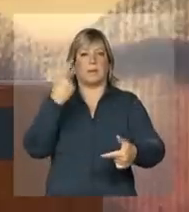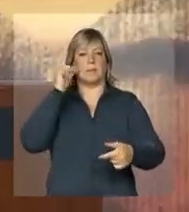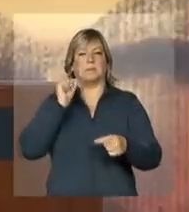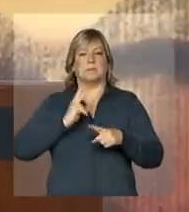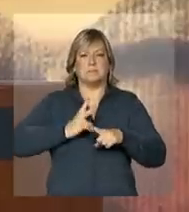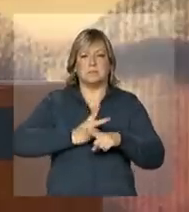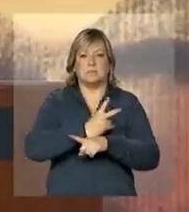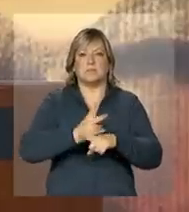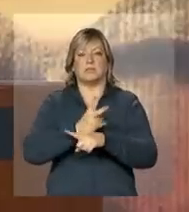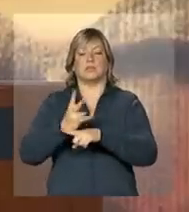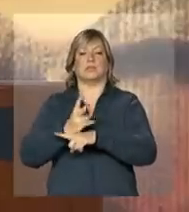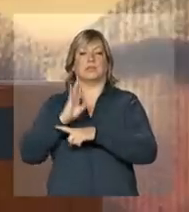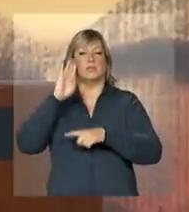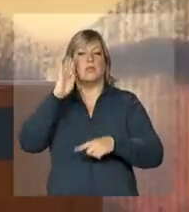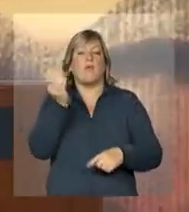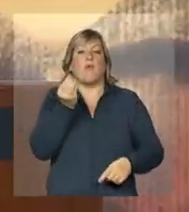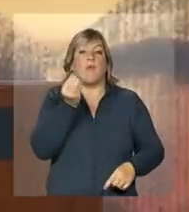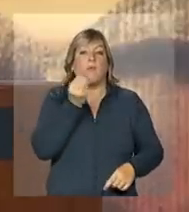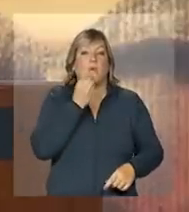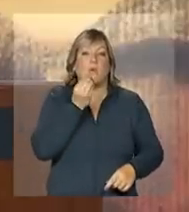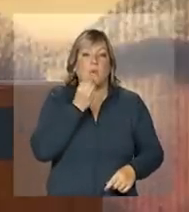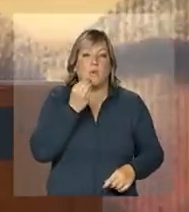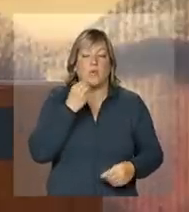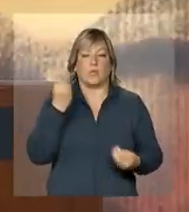busca dos espaços e